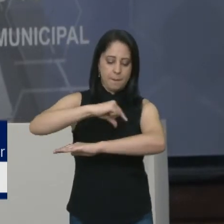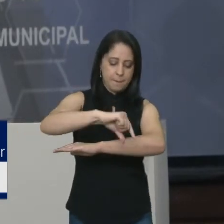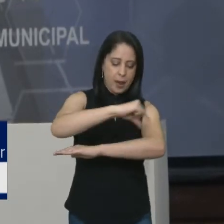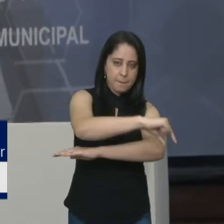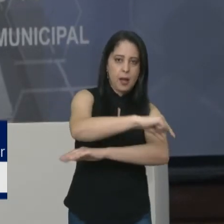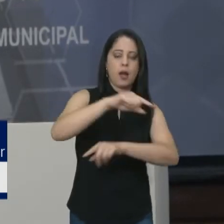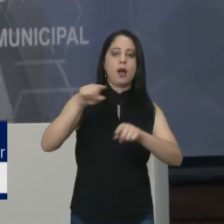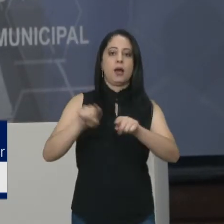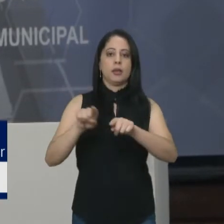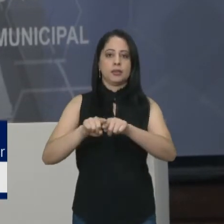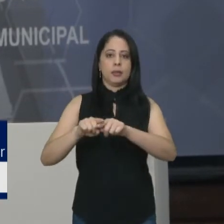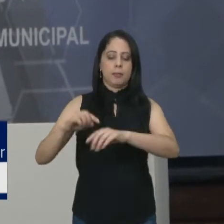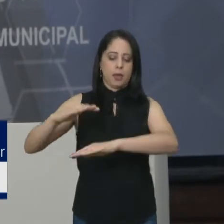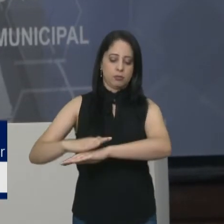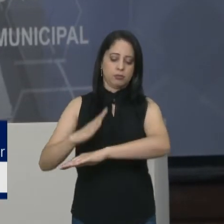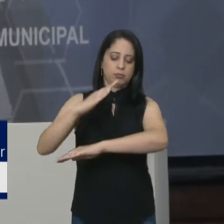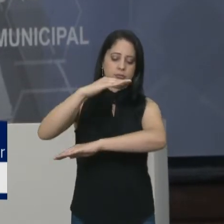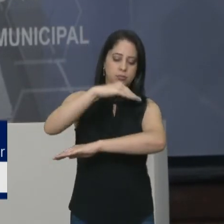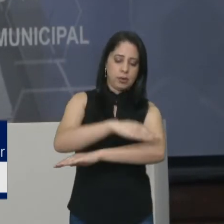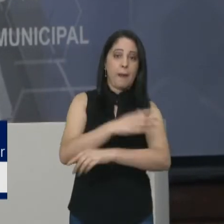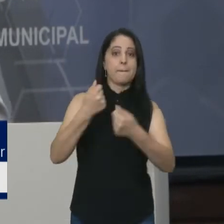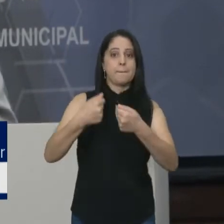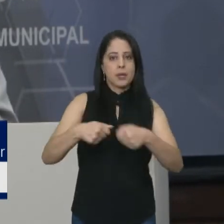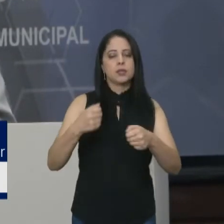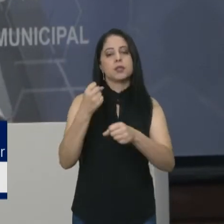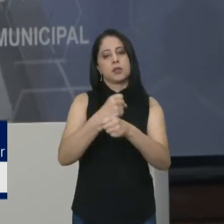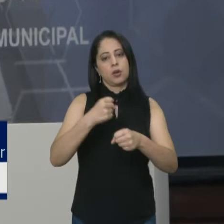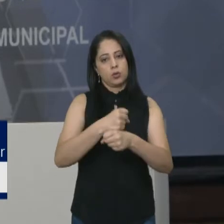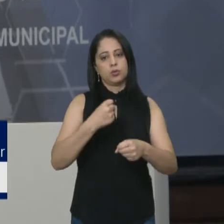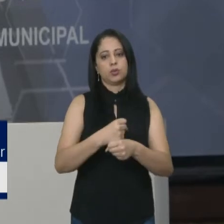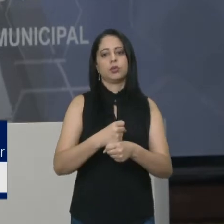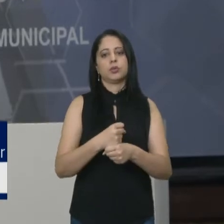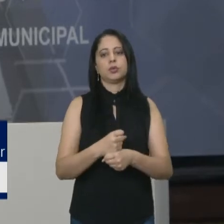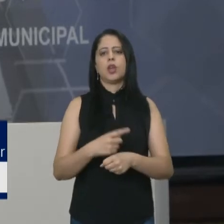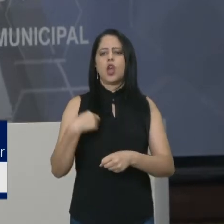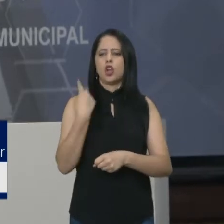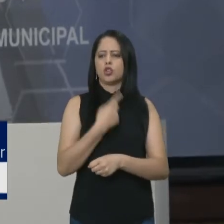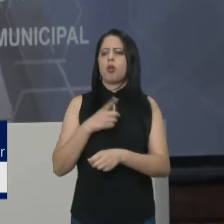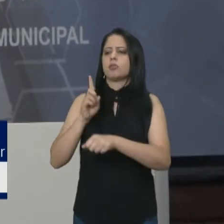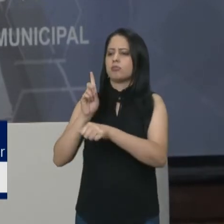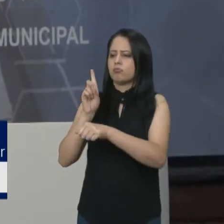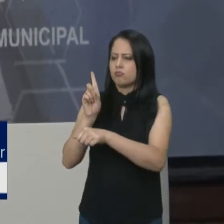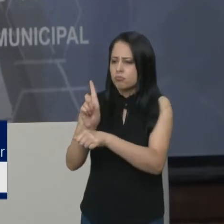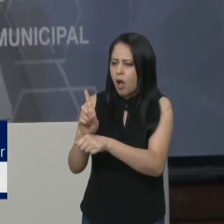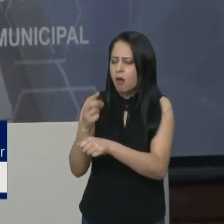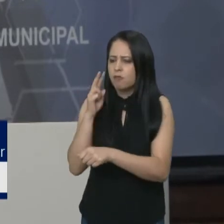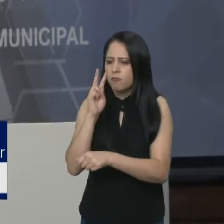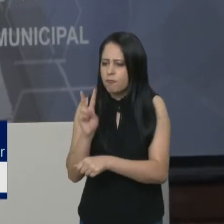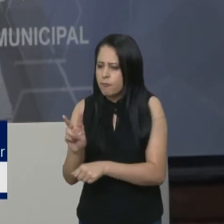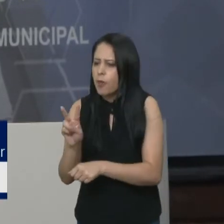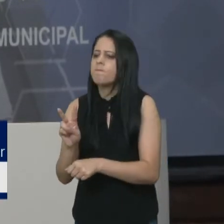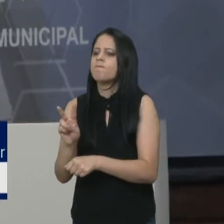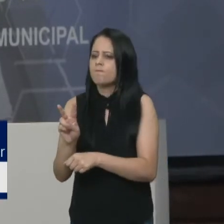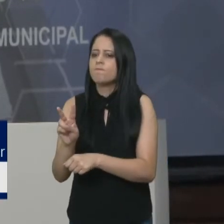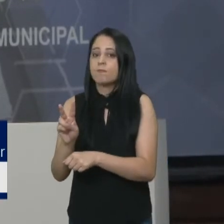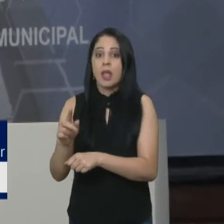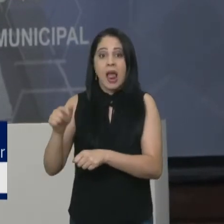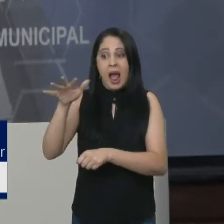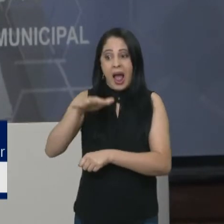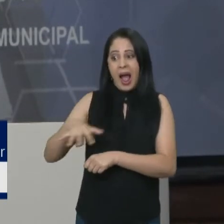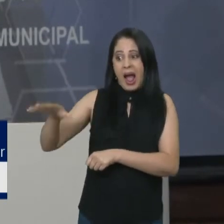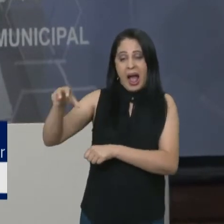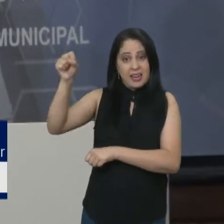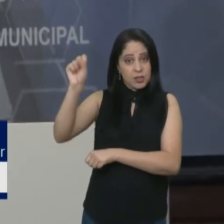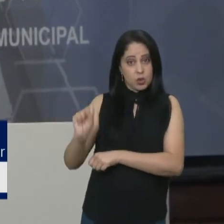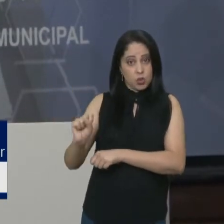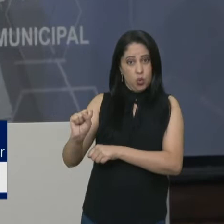de acessibilidade. Enfim, nós estamos acompanhando passo a passo o crescimento da região sul, não só a